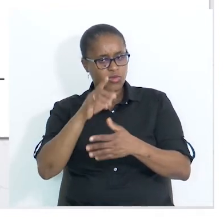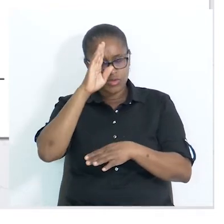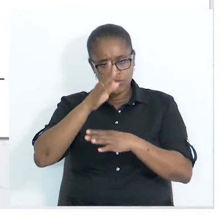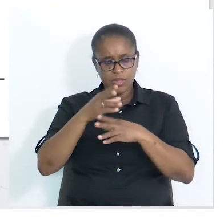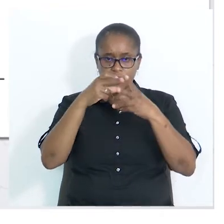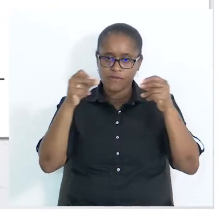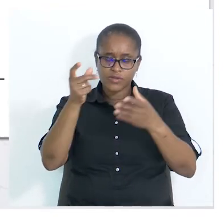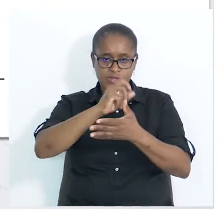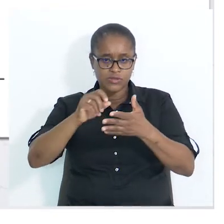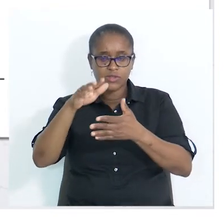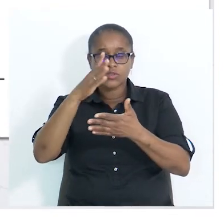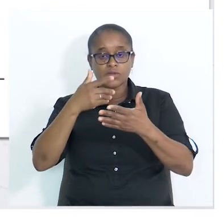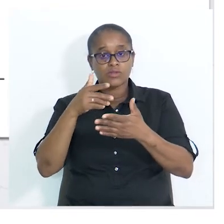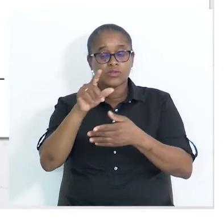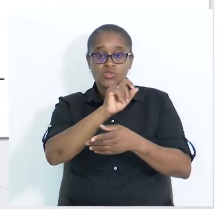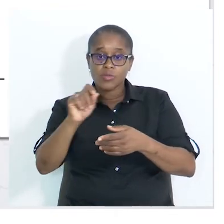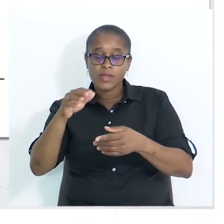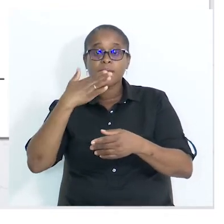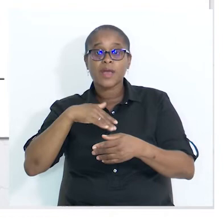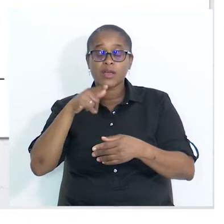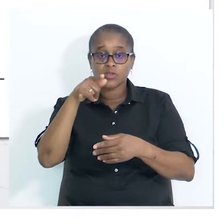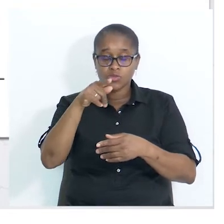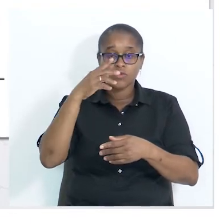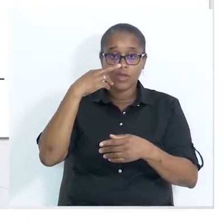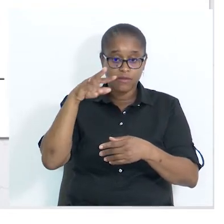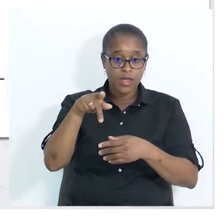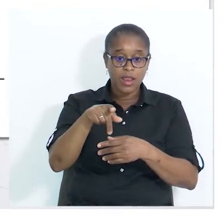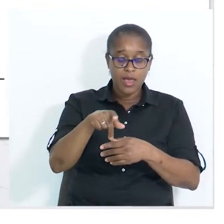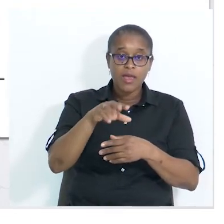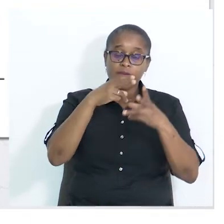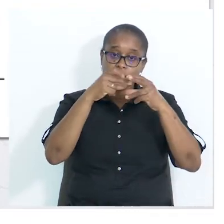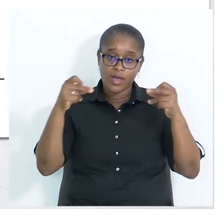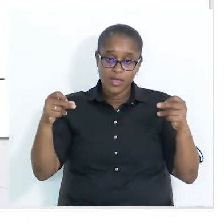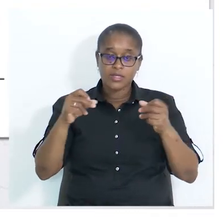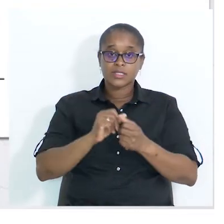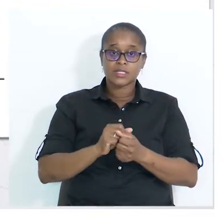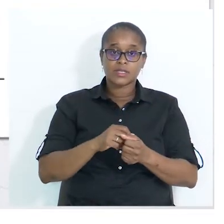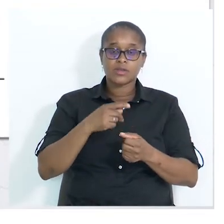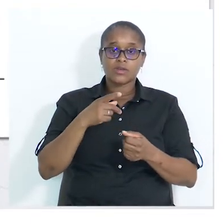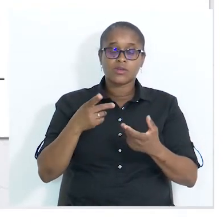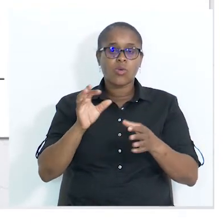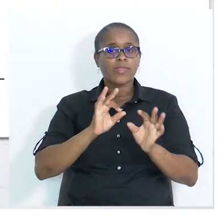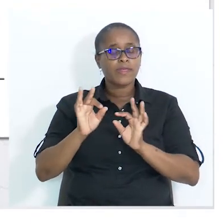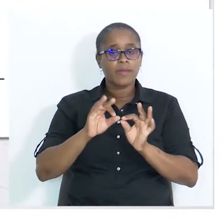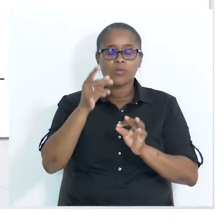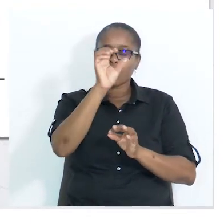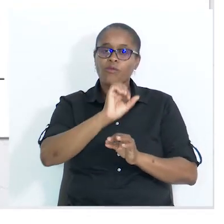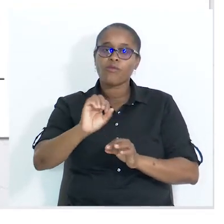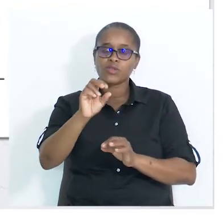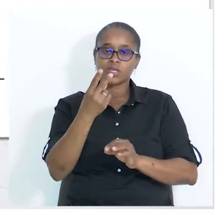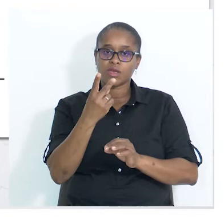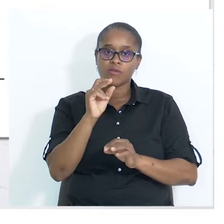vais colocar no espaço em branco. E vais encontrar também lá frases com o tratamento por